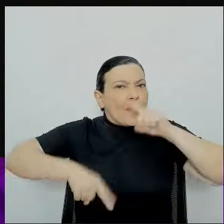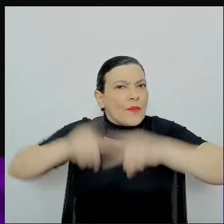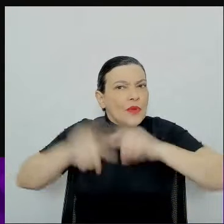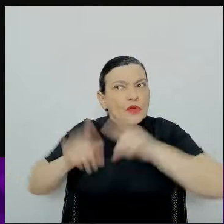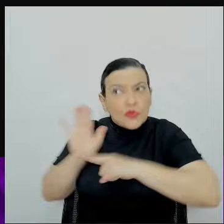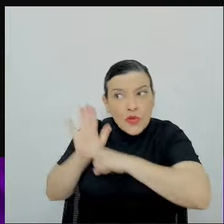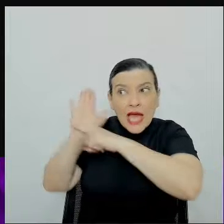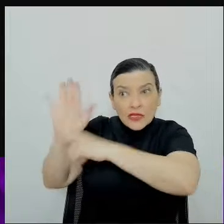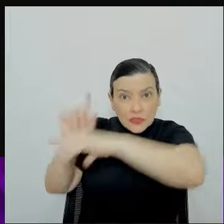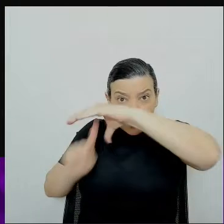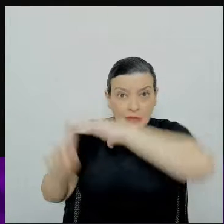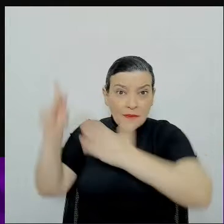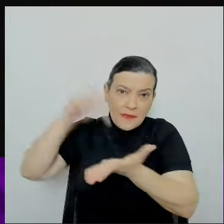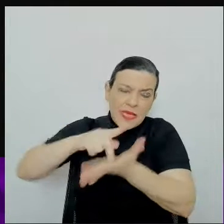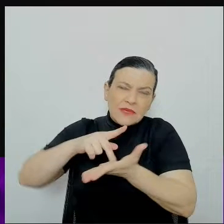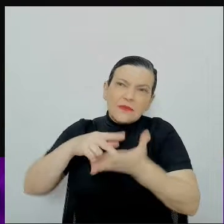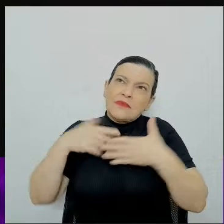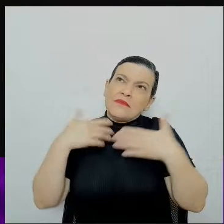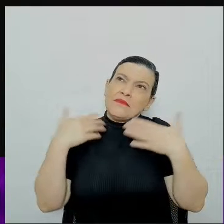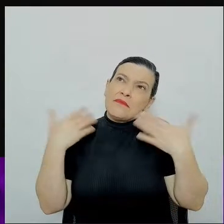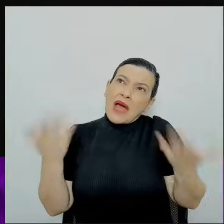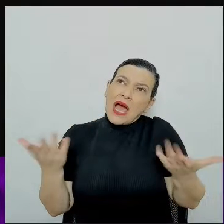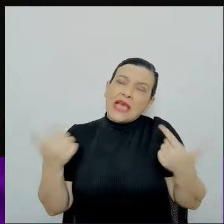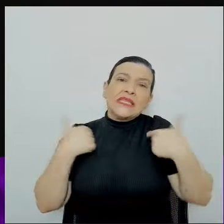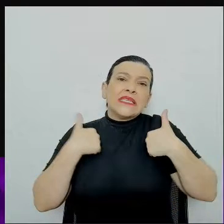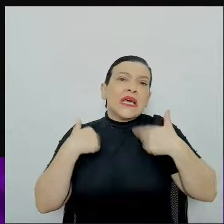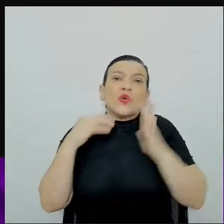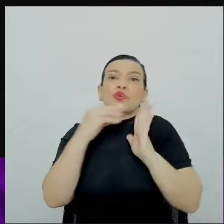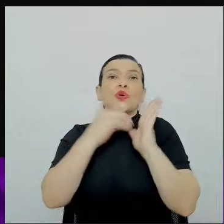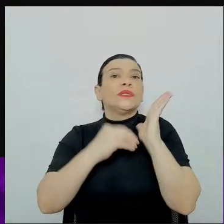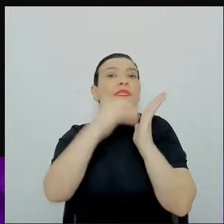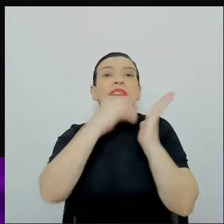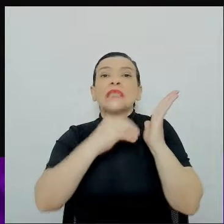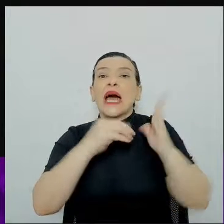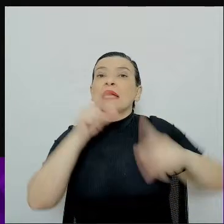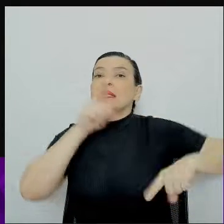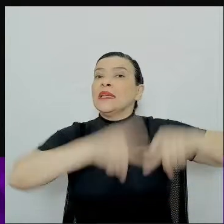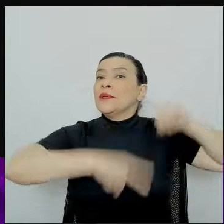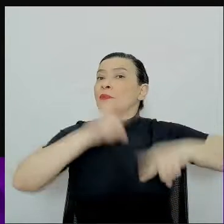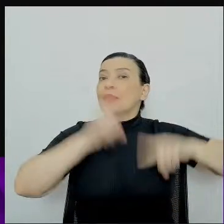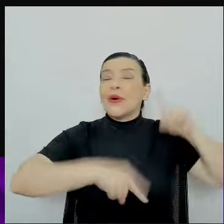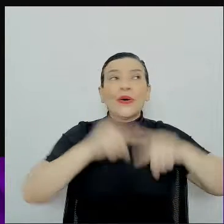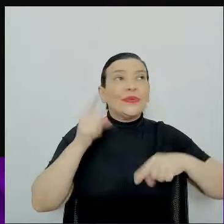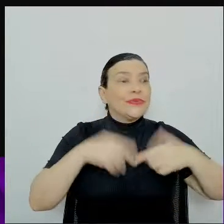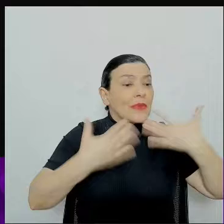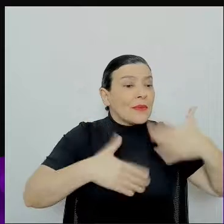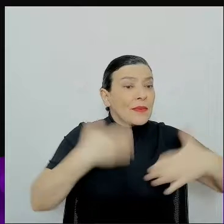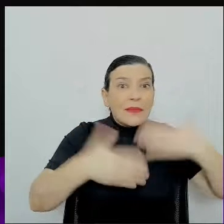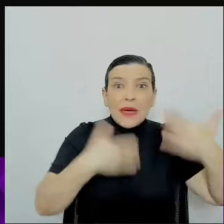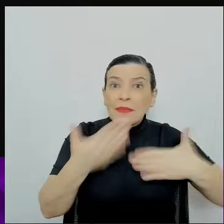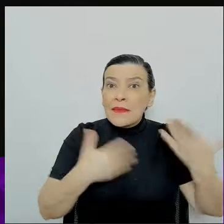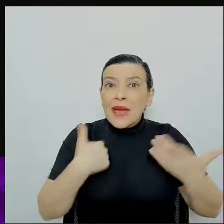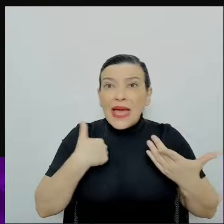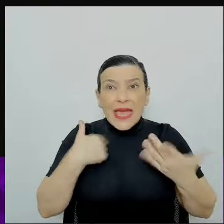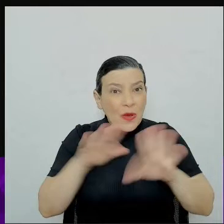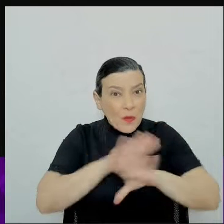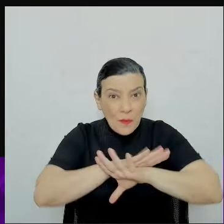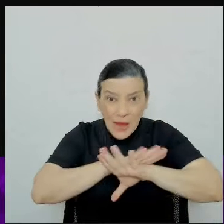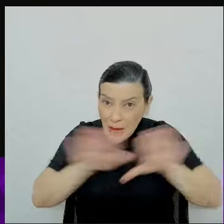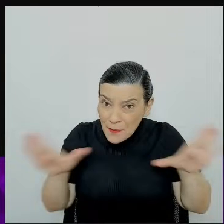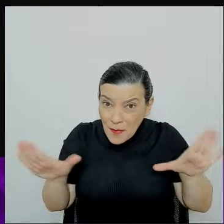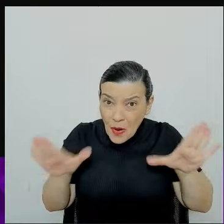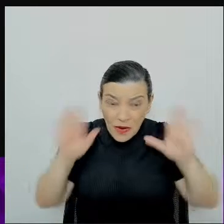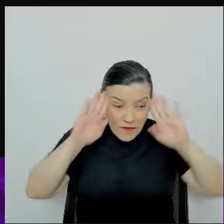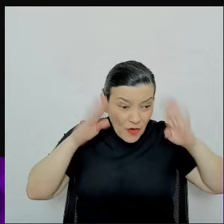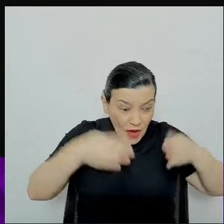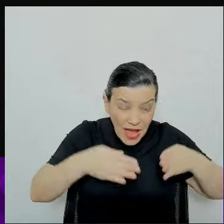Pô, Mona, mas eu sou designer de produtos, eu penso em produto o tempo inteiro. Você está falando que eu não posso pensar mais isso? Não é isso, né? Então, eu te